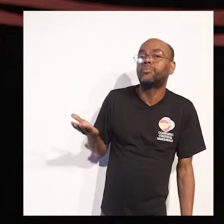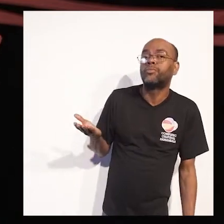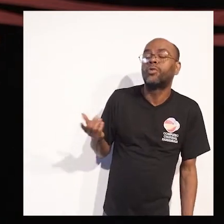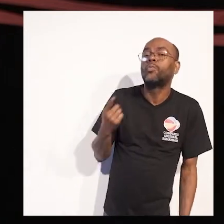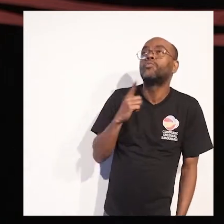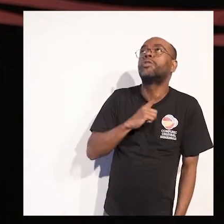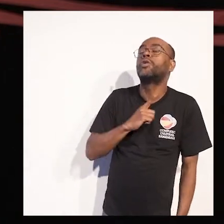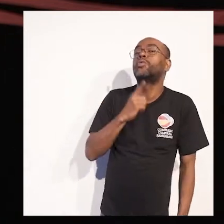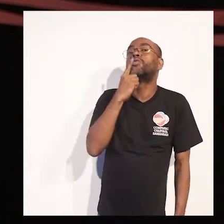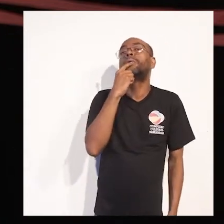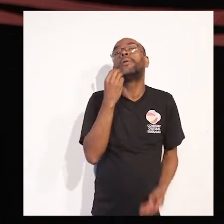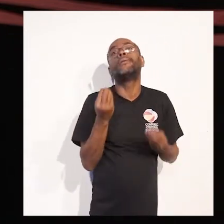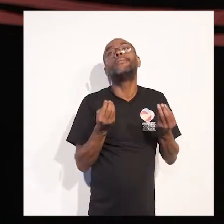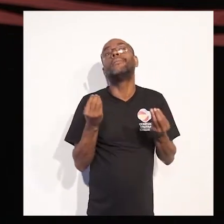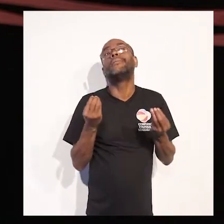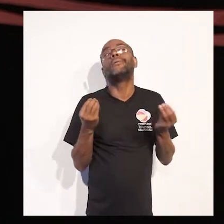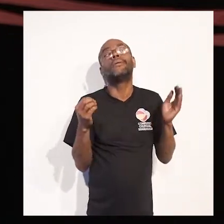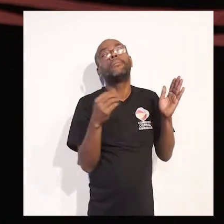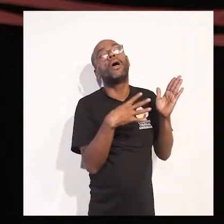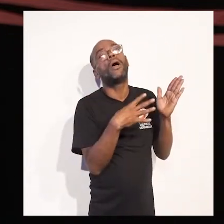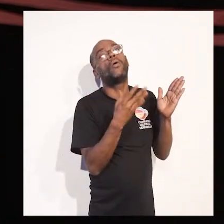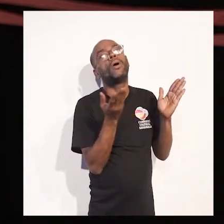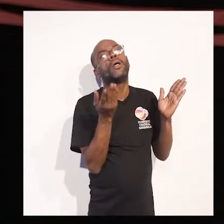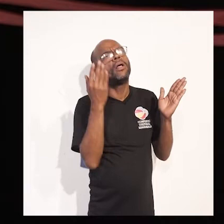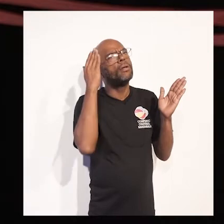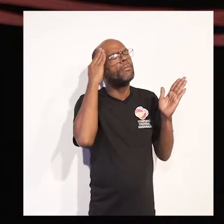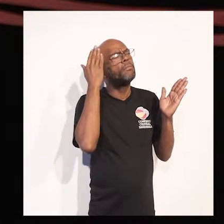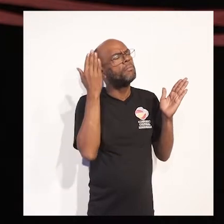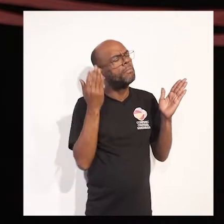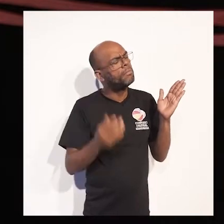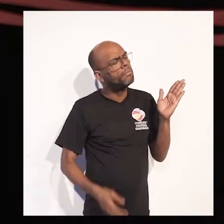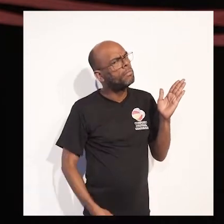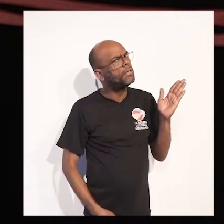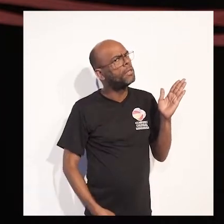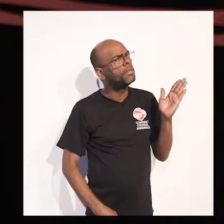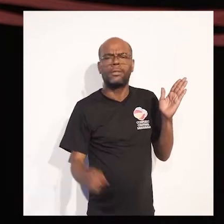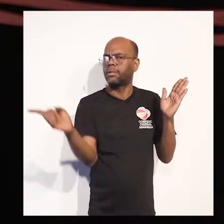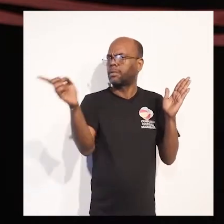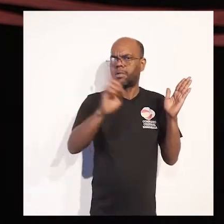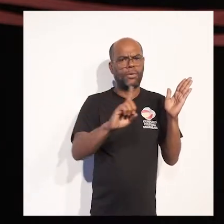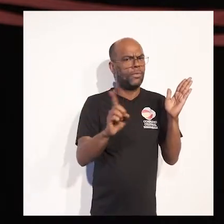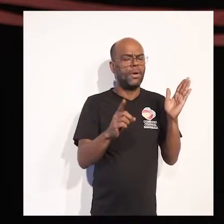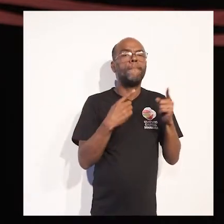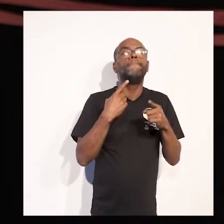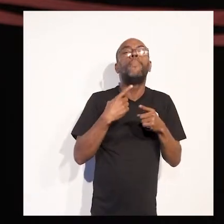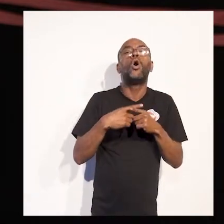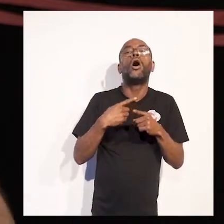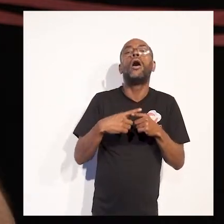luz vermelha, será que ela vai ser vermelha? Não, não vai ser.